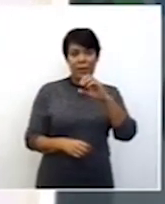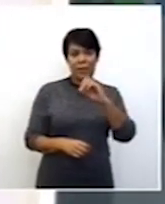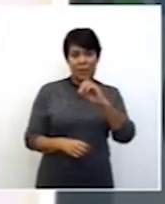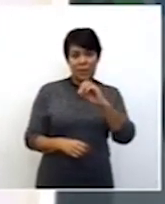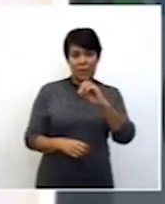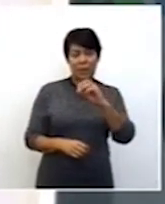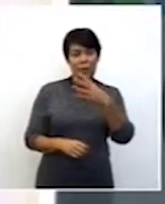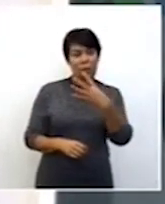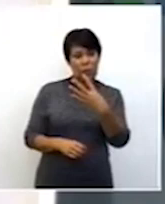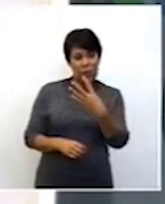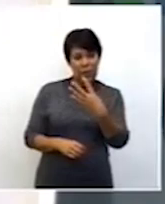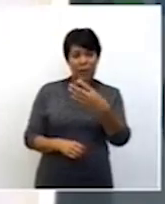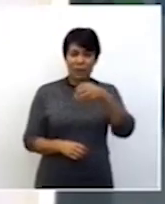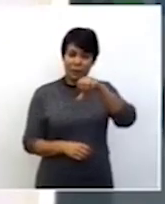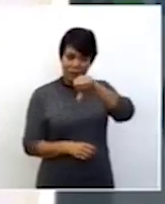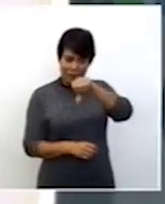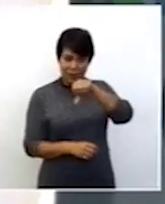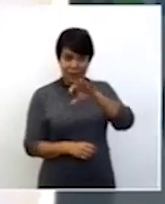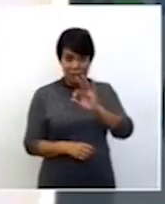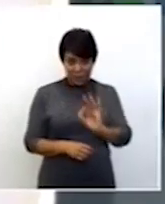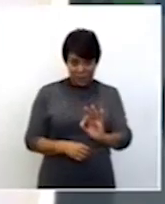E 49, não é isso?